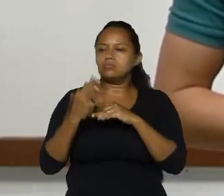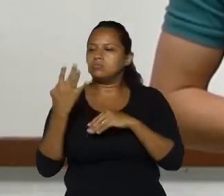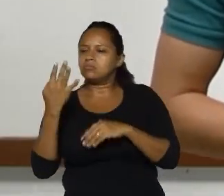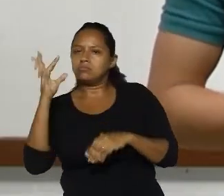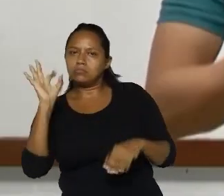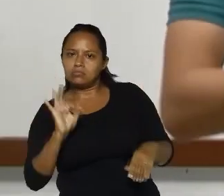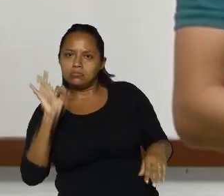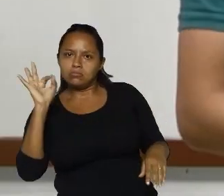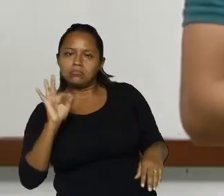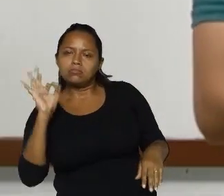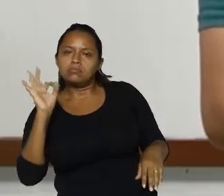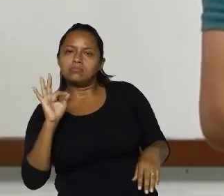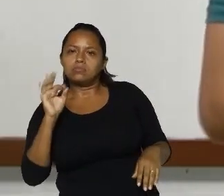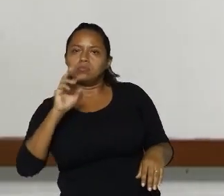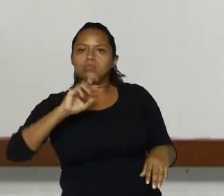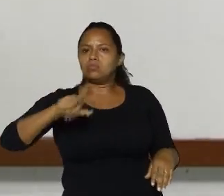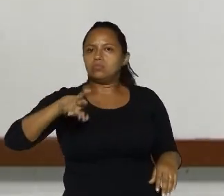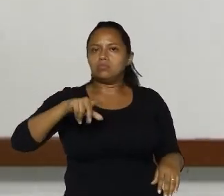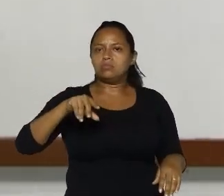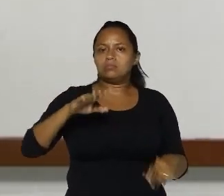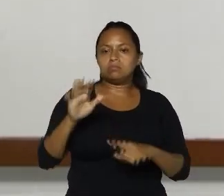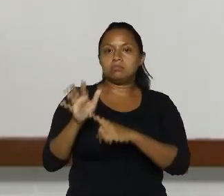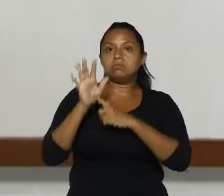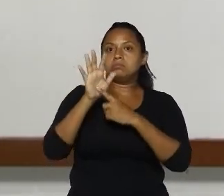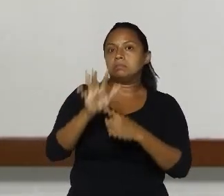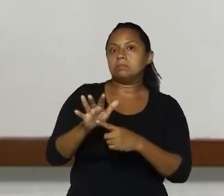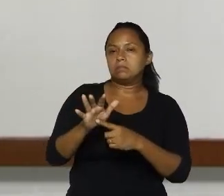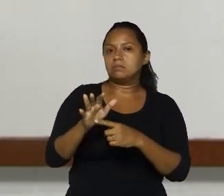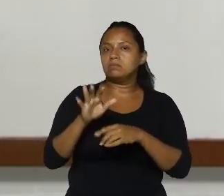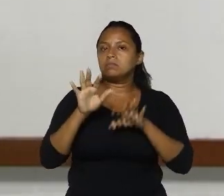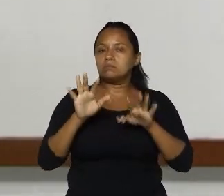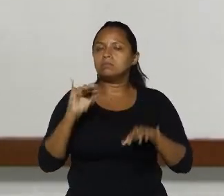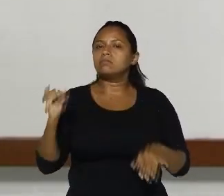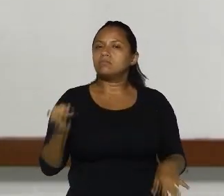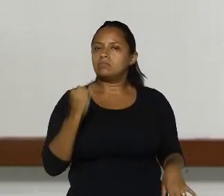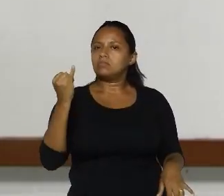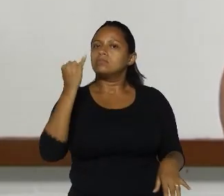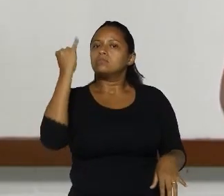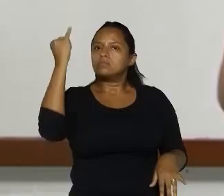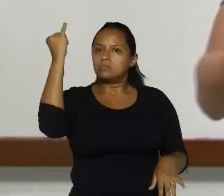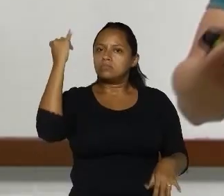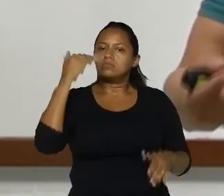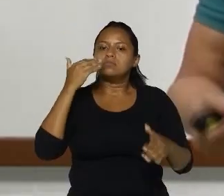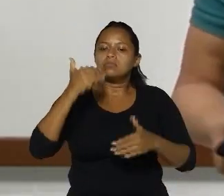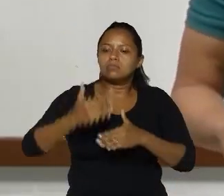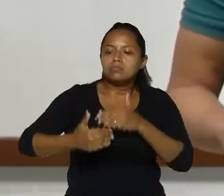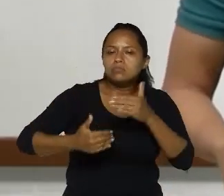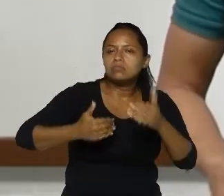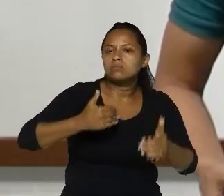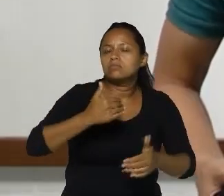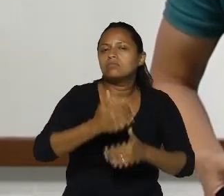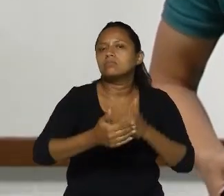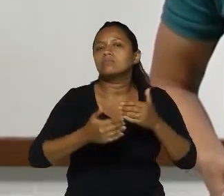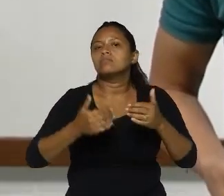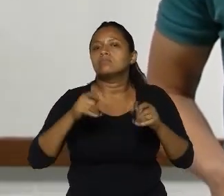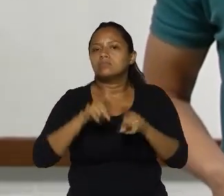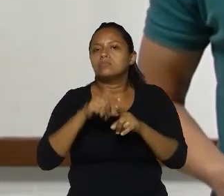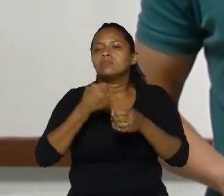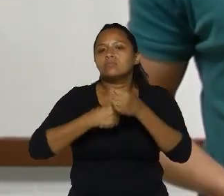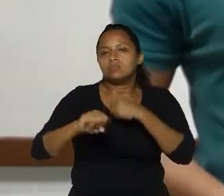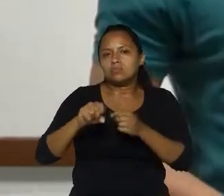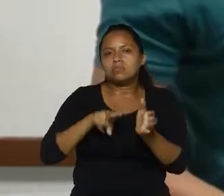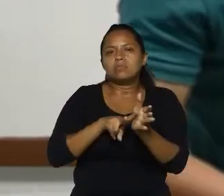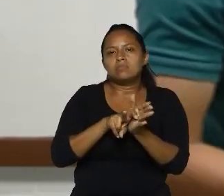4%. Não são tão bem representados, mas são muito importantes em processos alérgicos e no combate